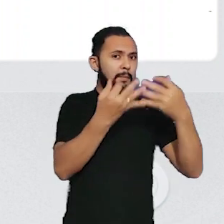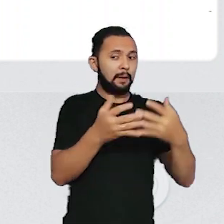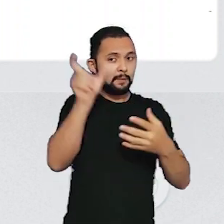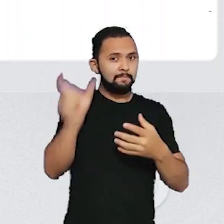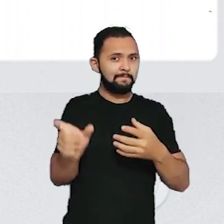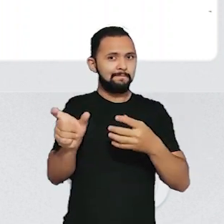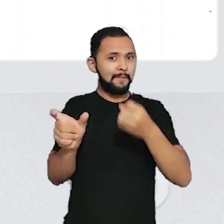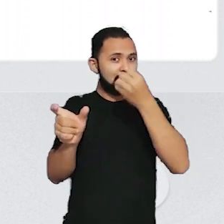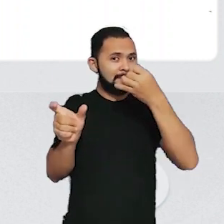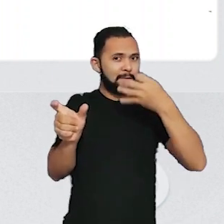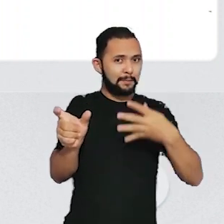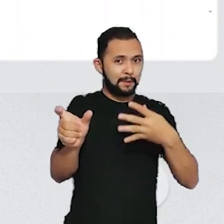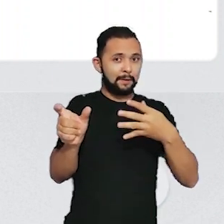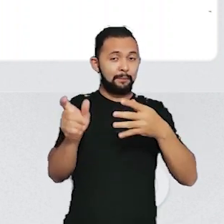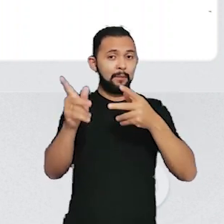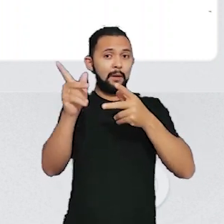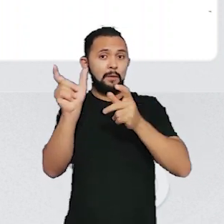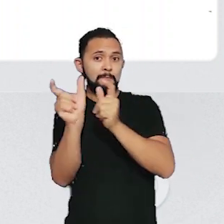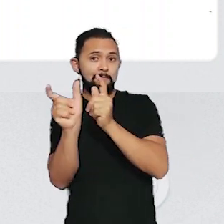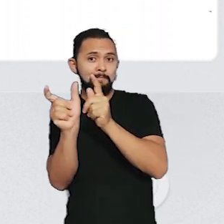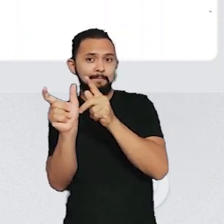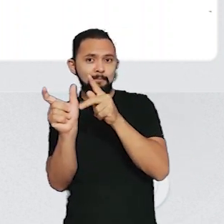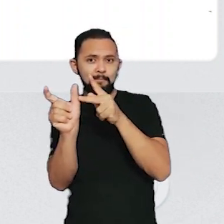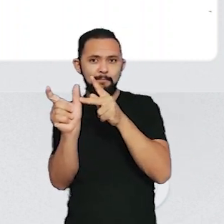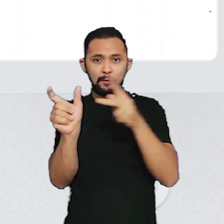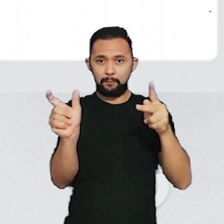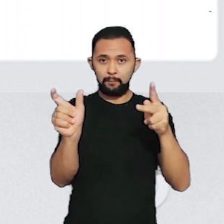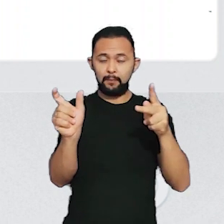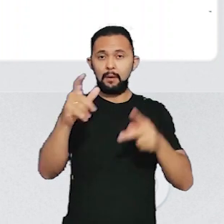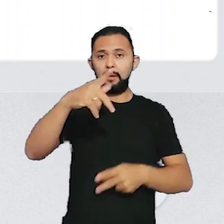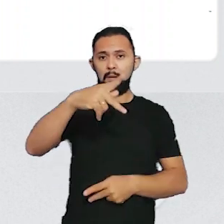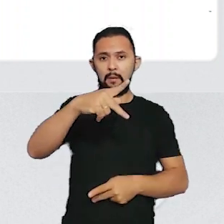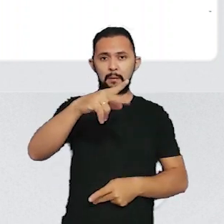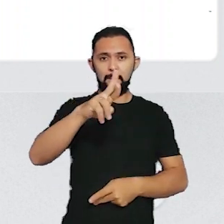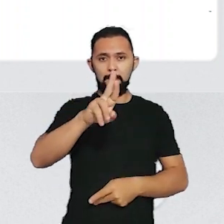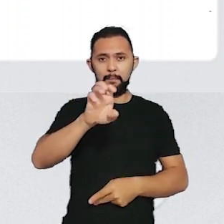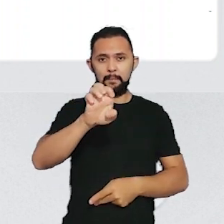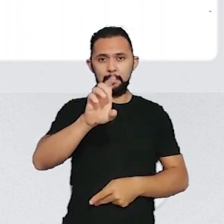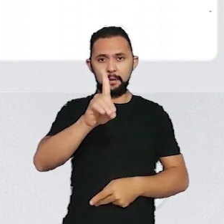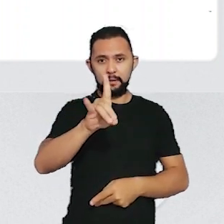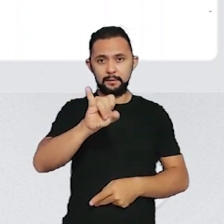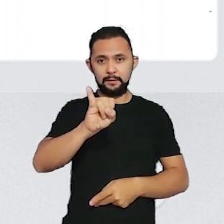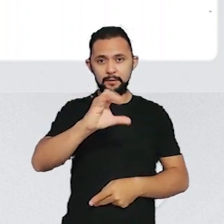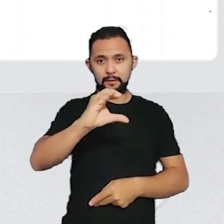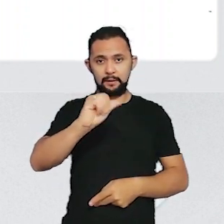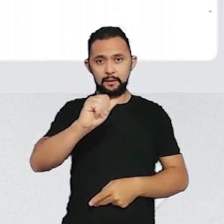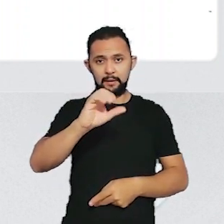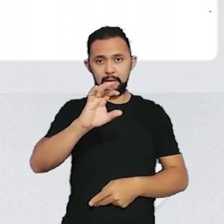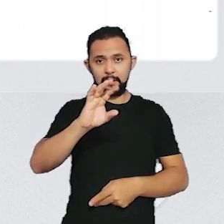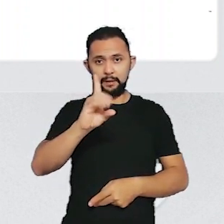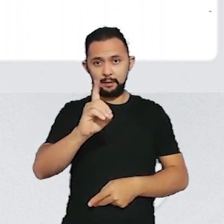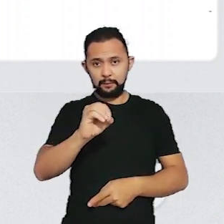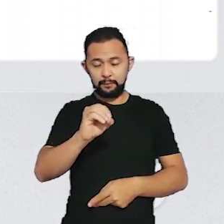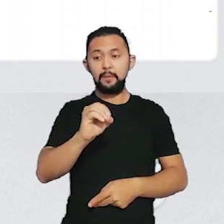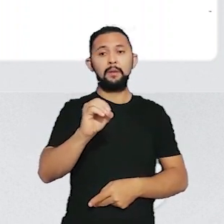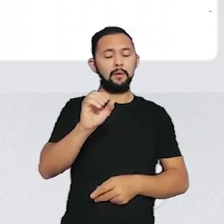sujeito é um termo, é um elemento do predicado que diz características sobre o sujeito. Então, um elemento que vai aparecer dentro do